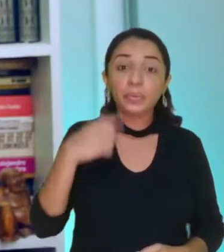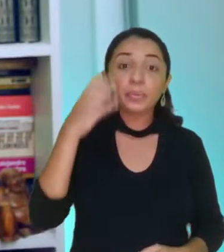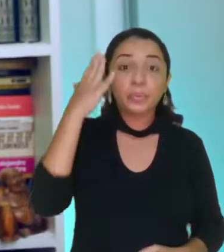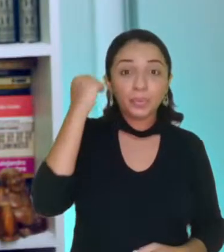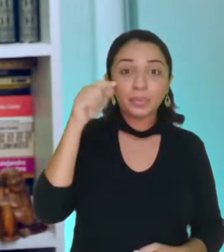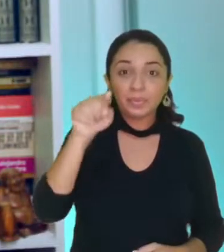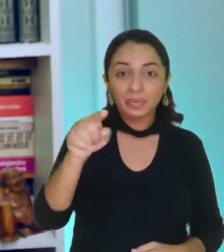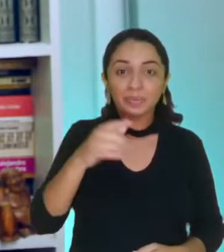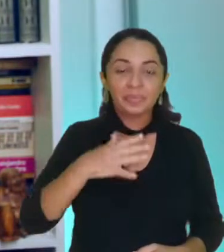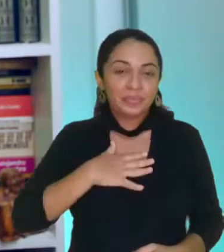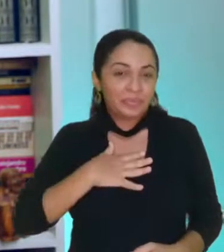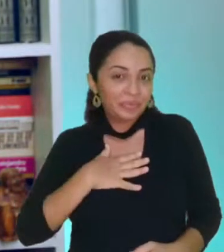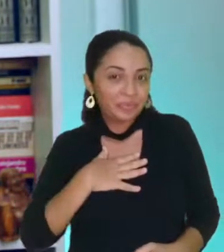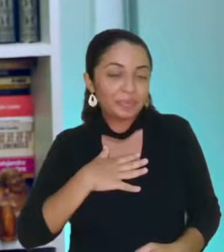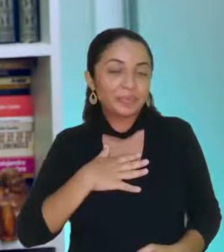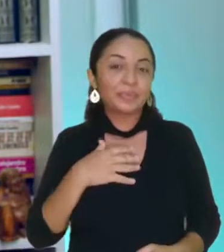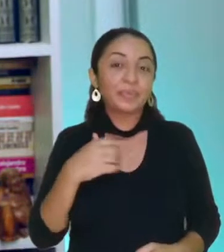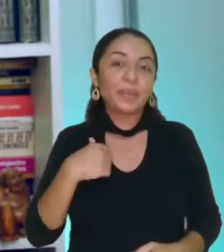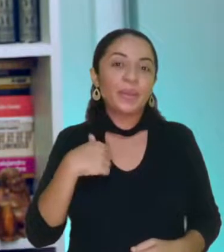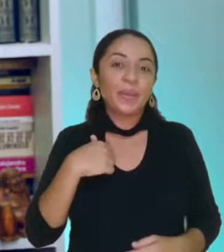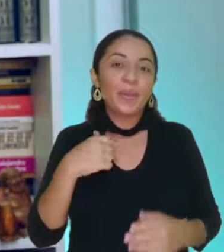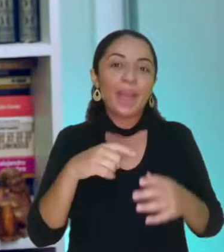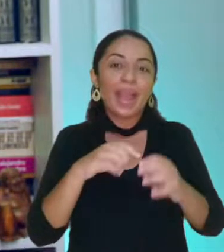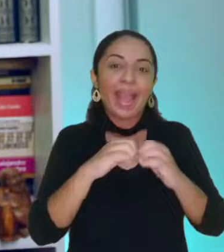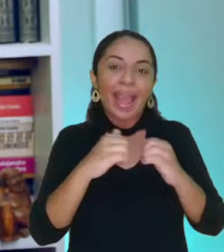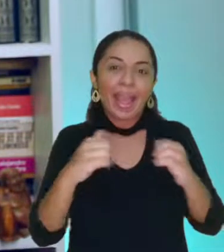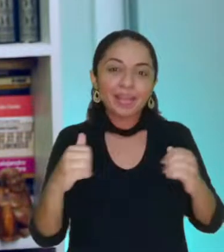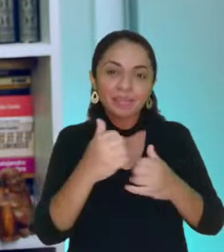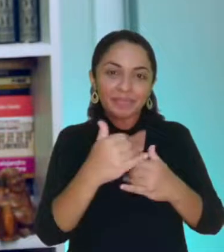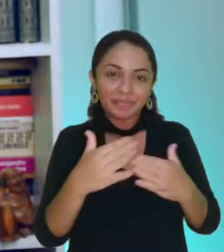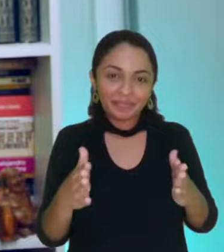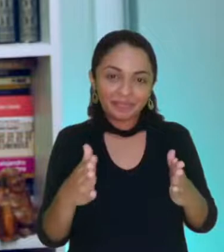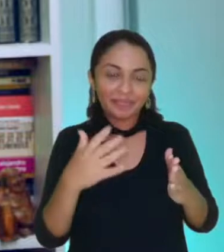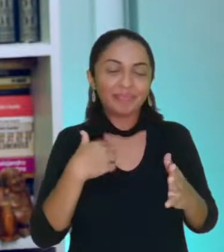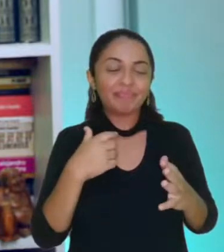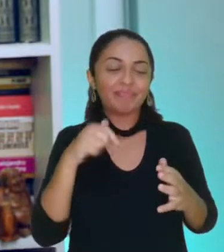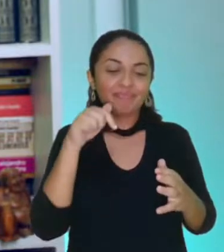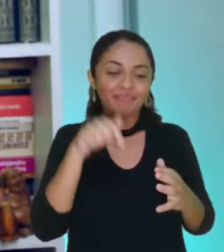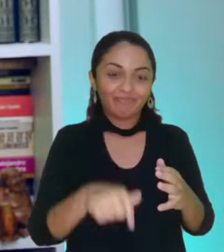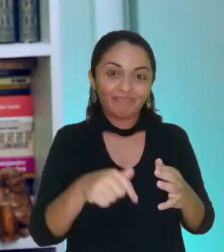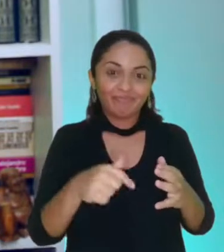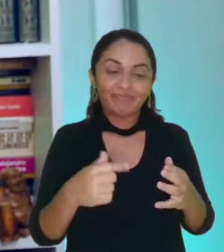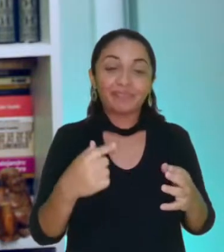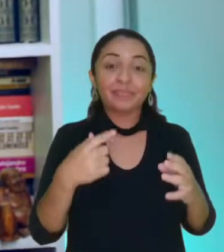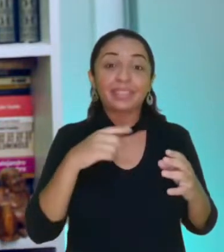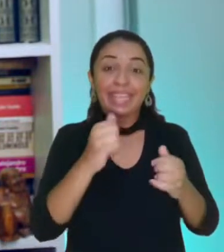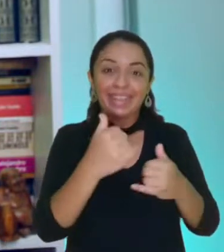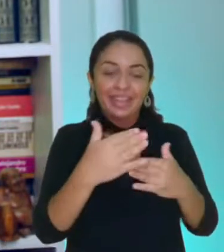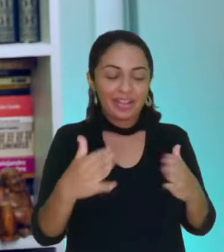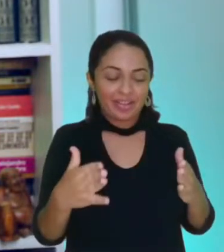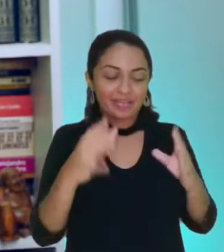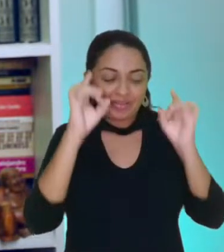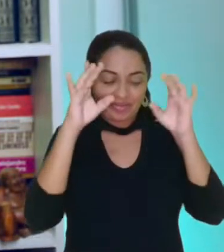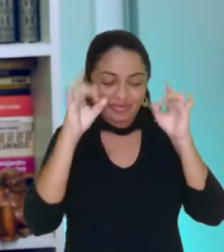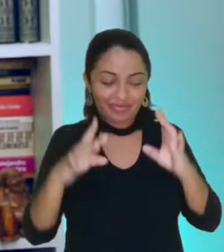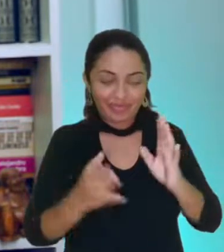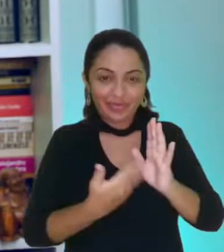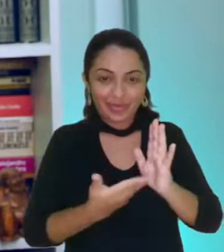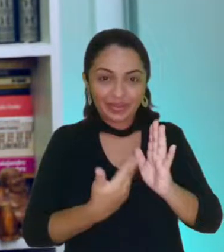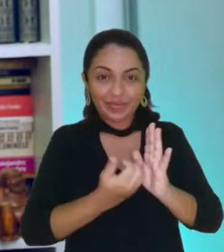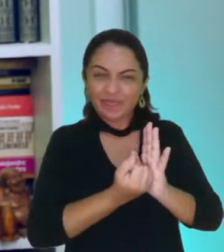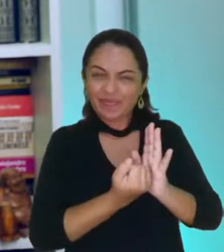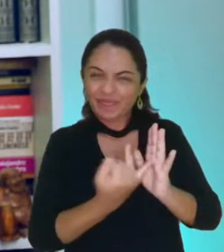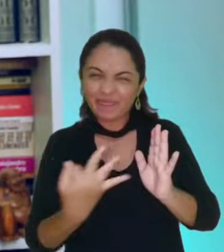Olha, eu sei que vocês gostam que eu abra caixas aqui. E a gente tem uma caixa especialíssima aqui de